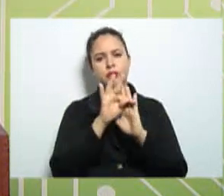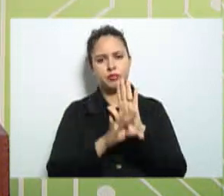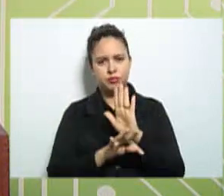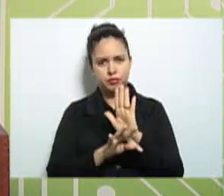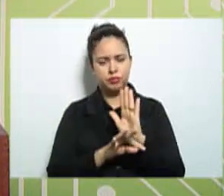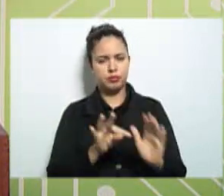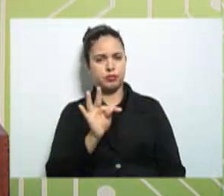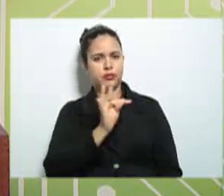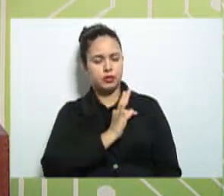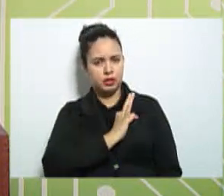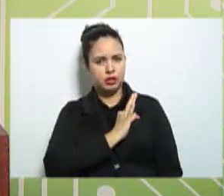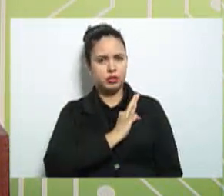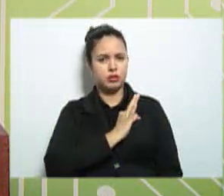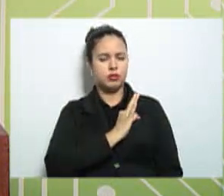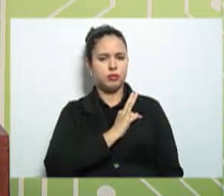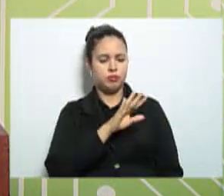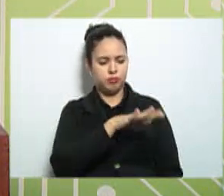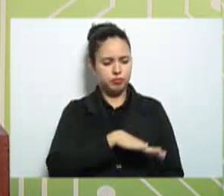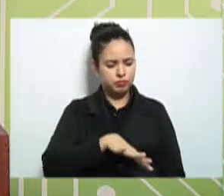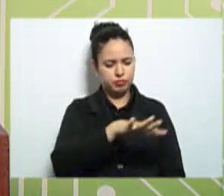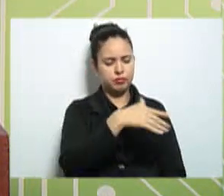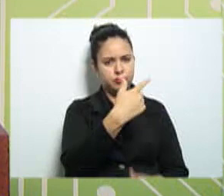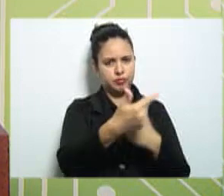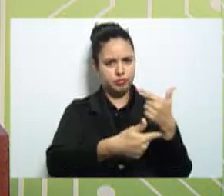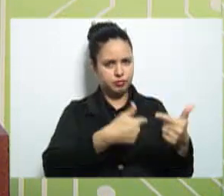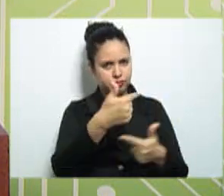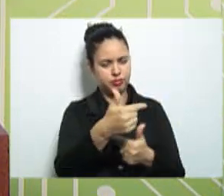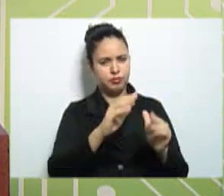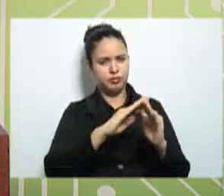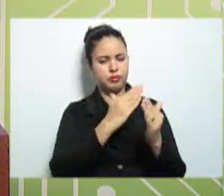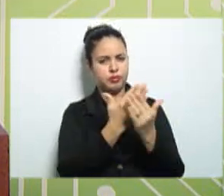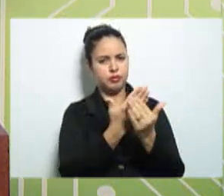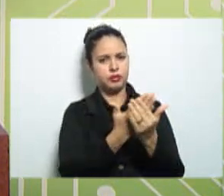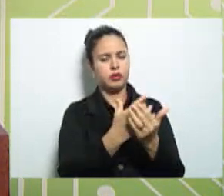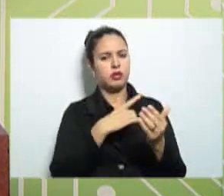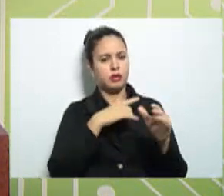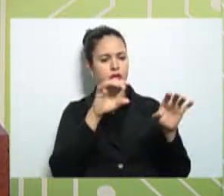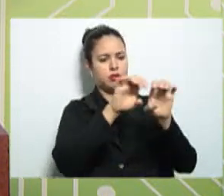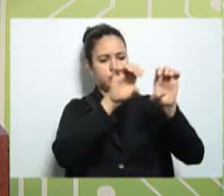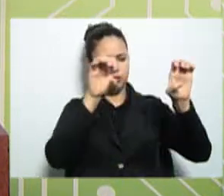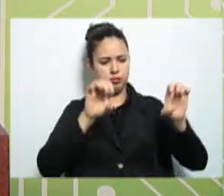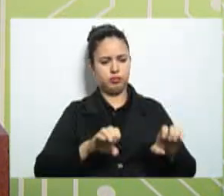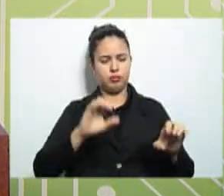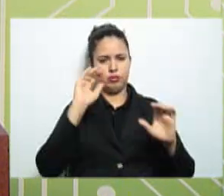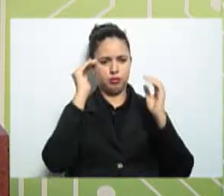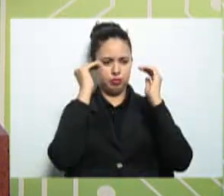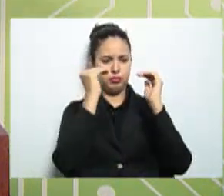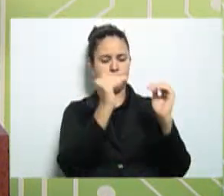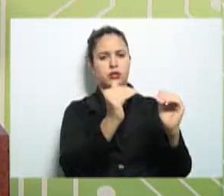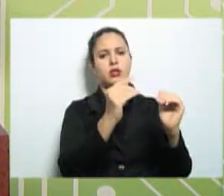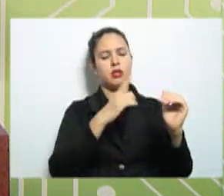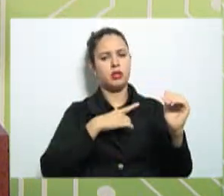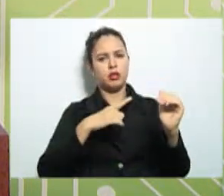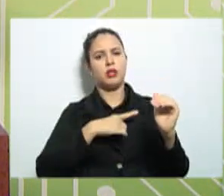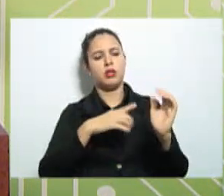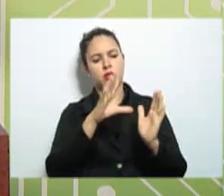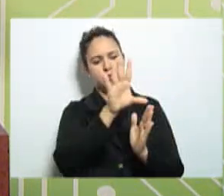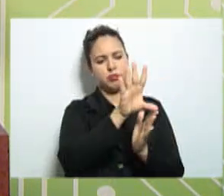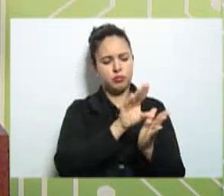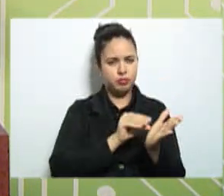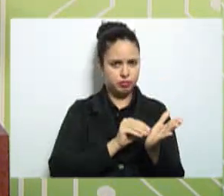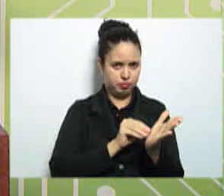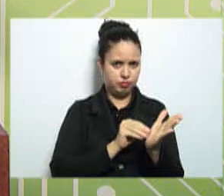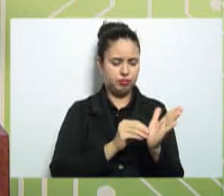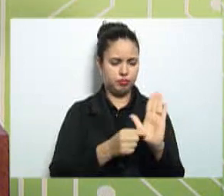uma estrutura que deve ser seguida. Tanto que existem os modelos, nós disponibilizamos aí para